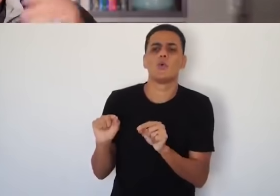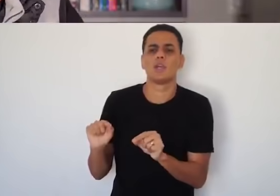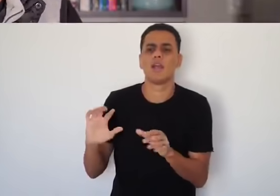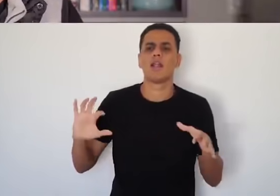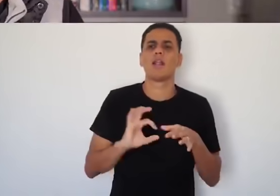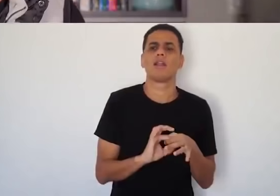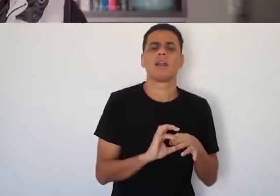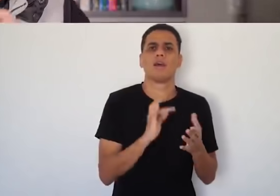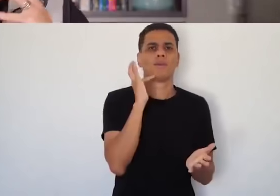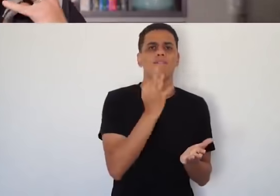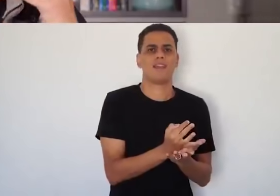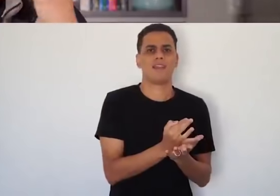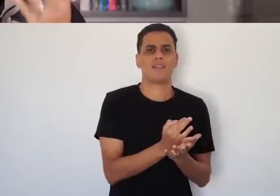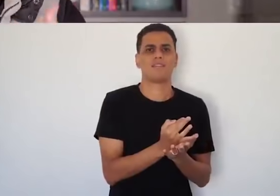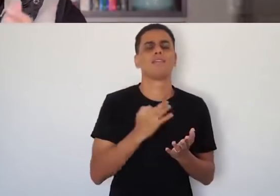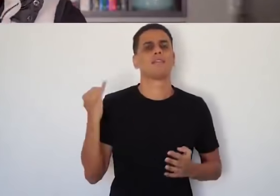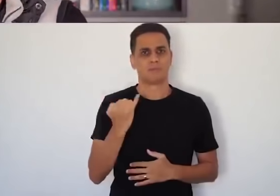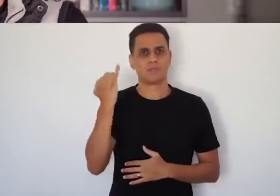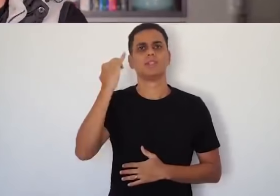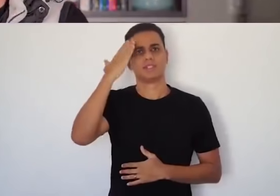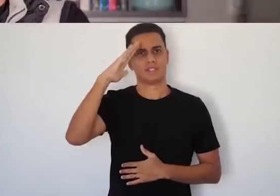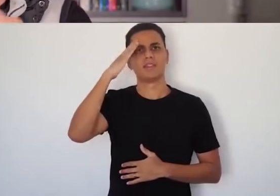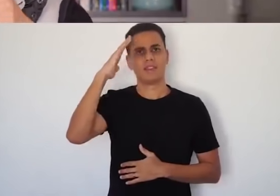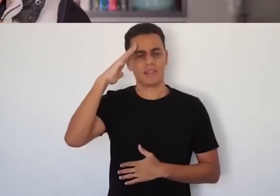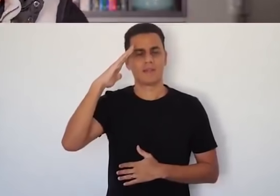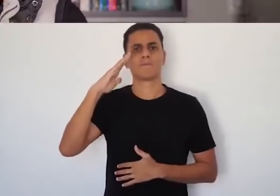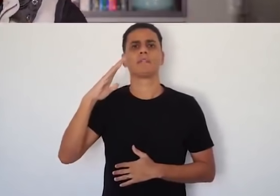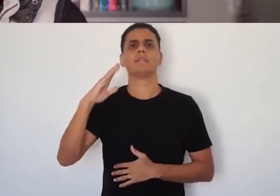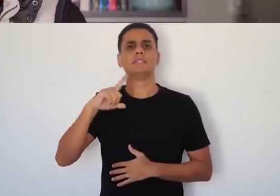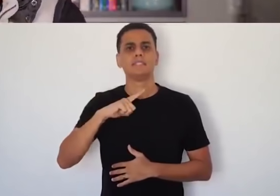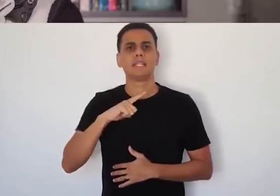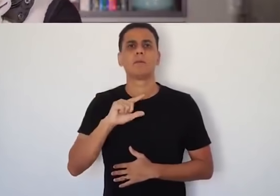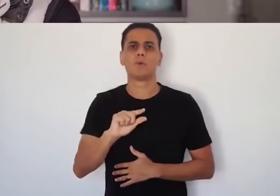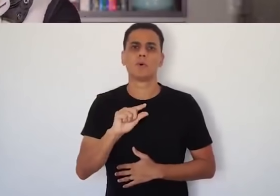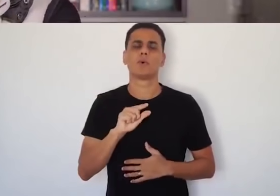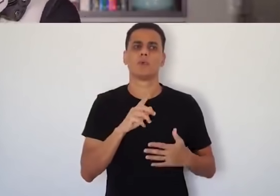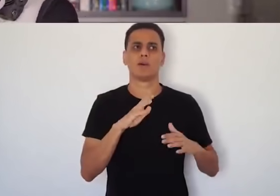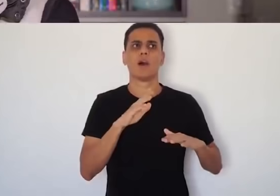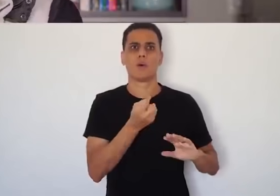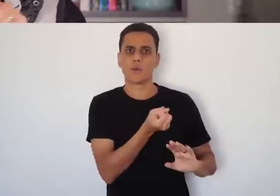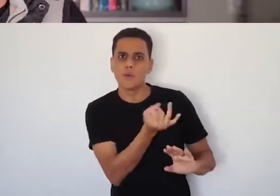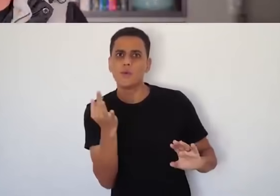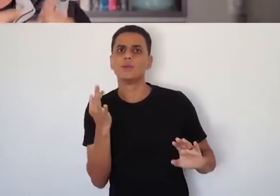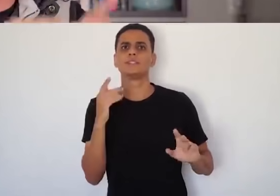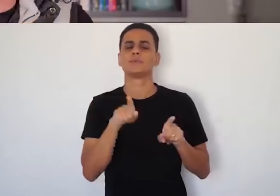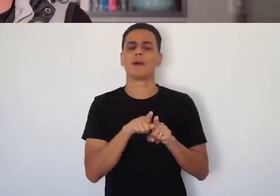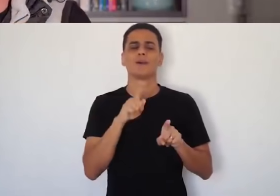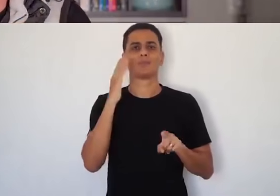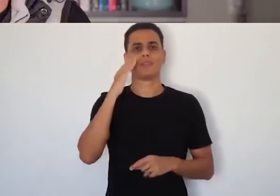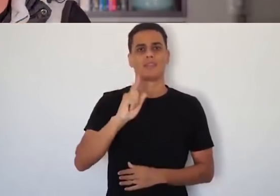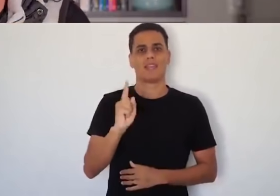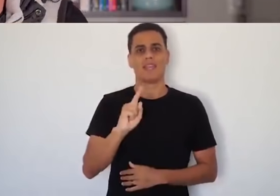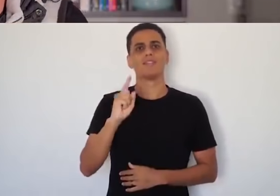estão presos. Tudo isso é uma boa obra, tudo isso está dentro das boas obras que expressam a fé em